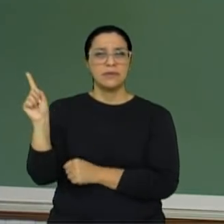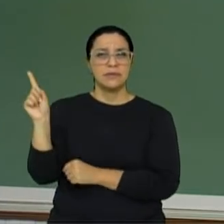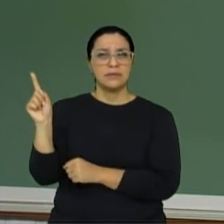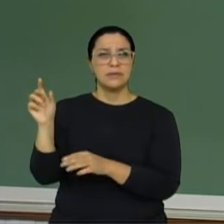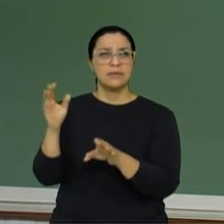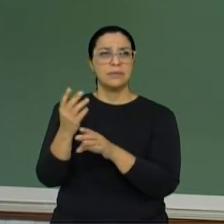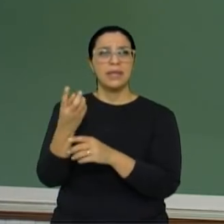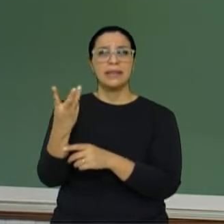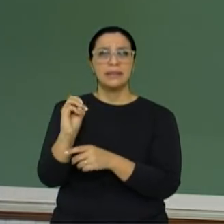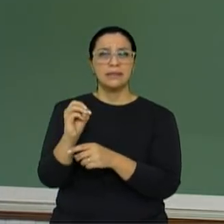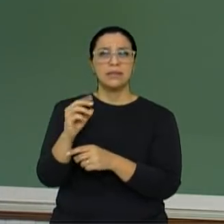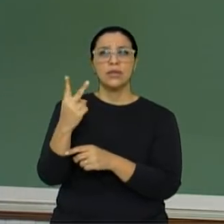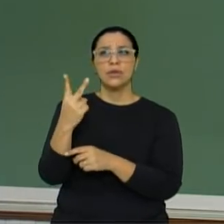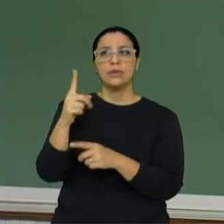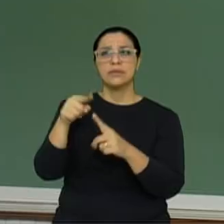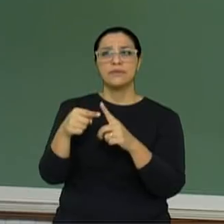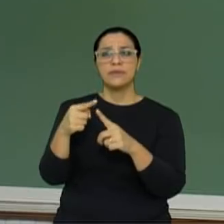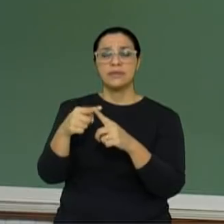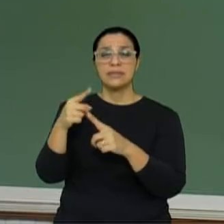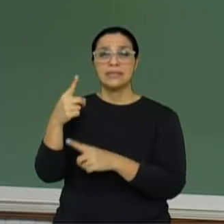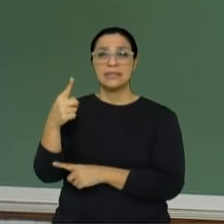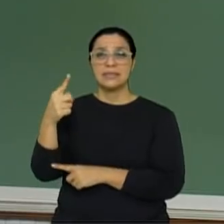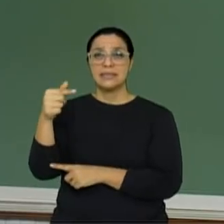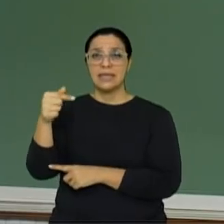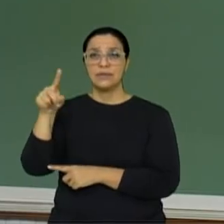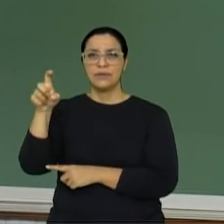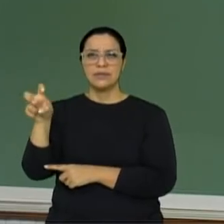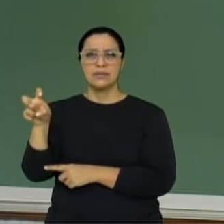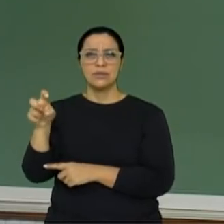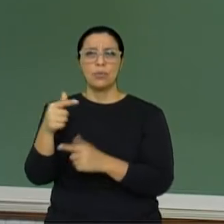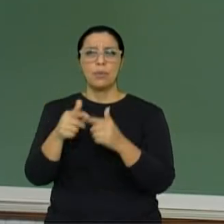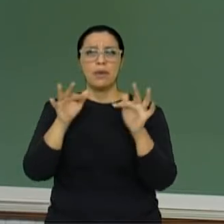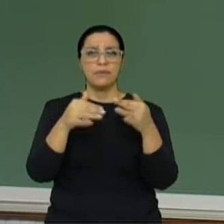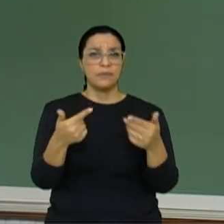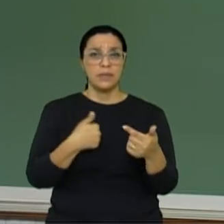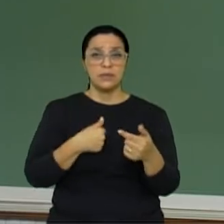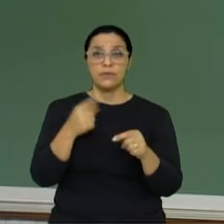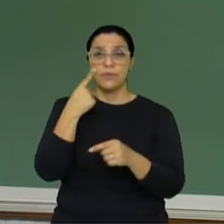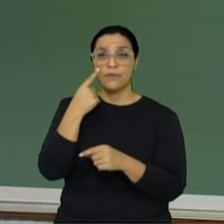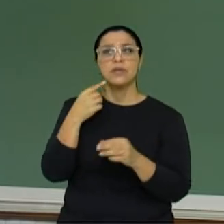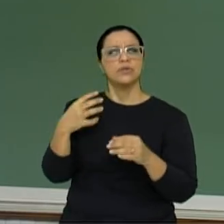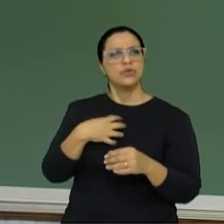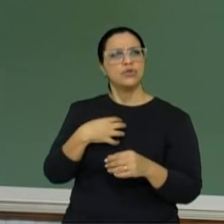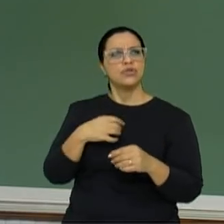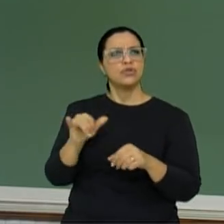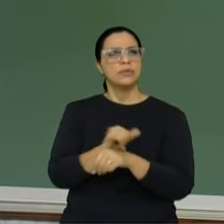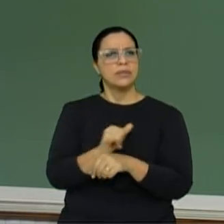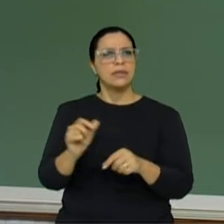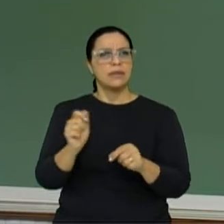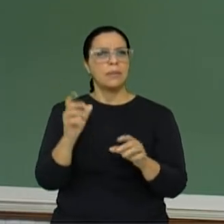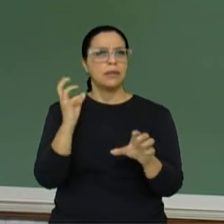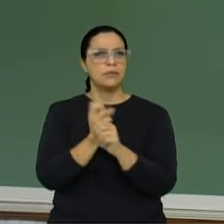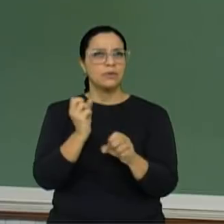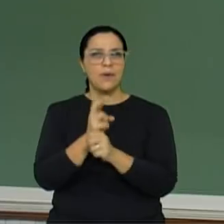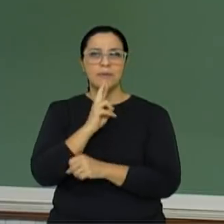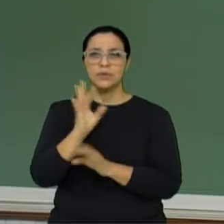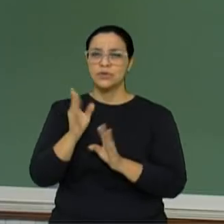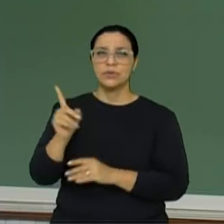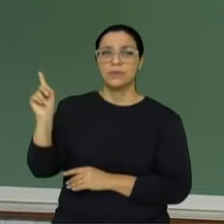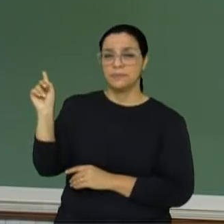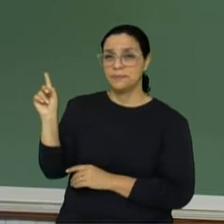7,5, vai dar 30. Então, multiplica 12 por 7,5 e já acabou o problema. Não foi assim que eu resolvi, mas é uma forma de resolver esse problema, tá? Tá lá.